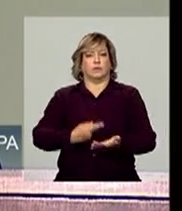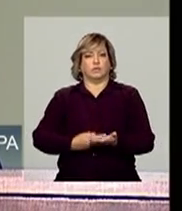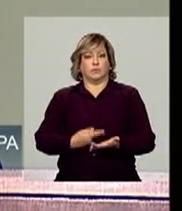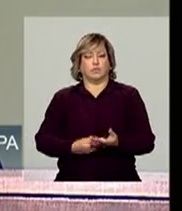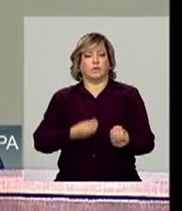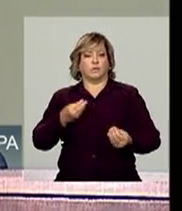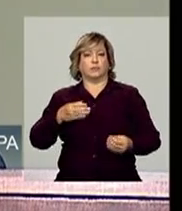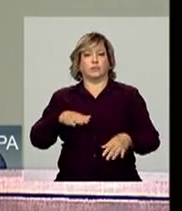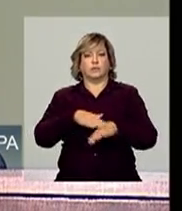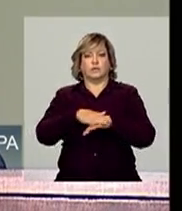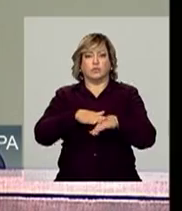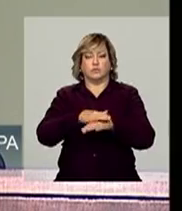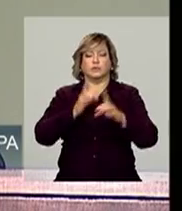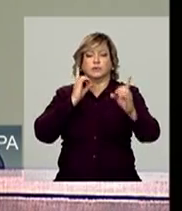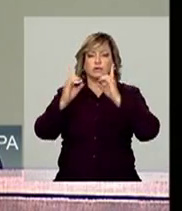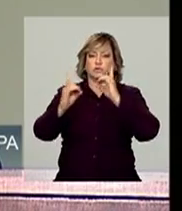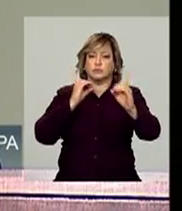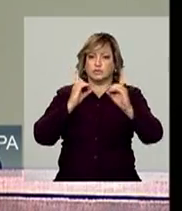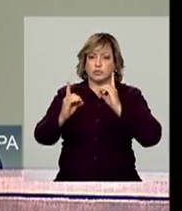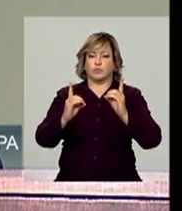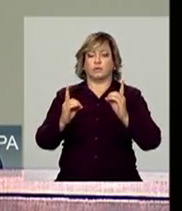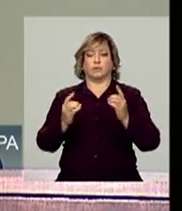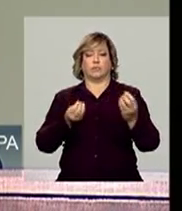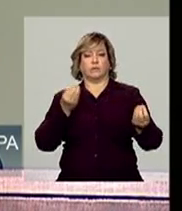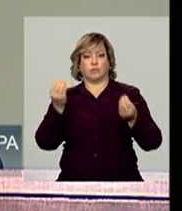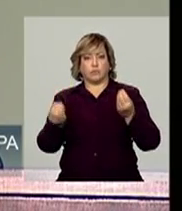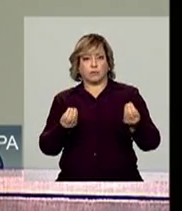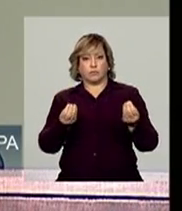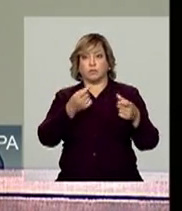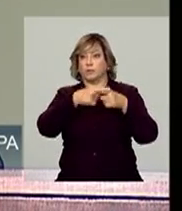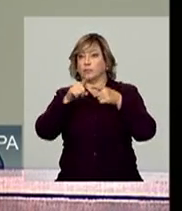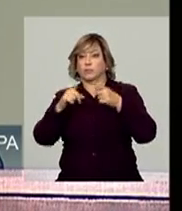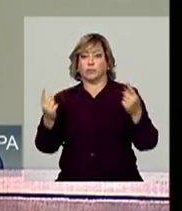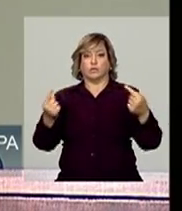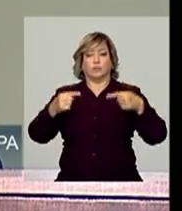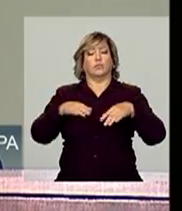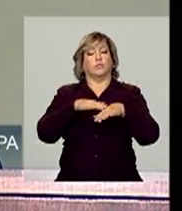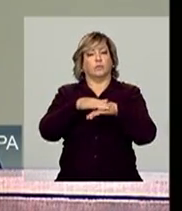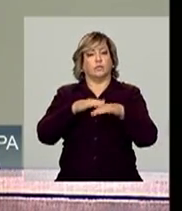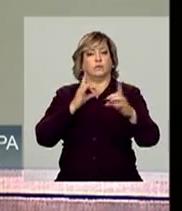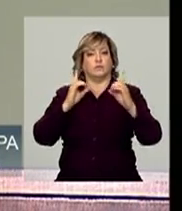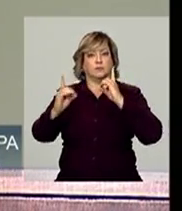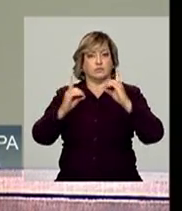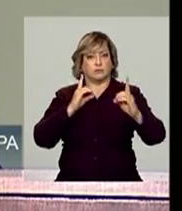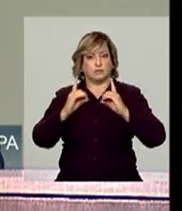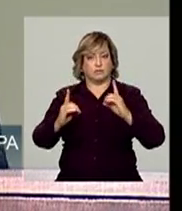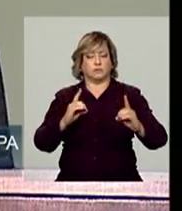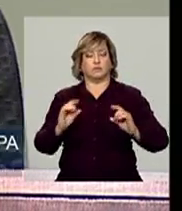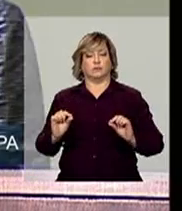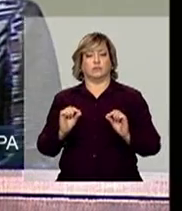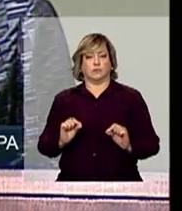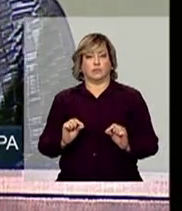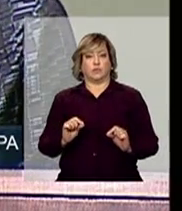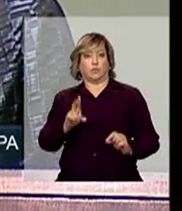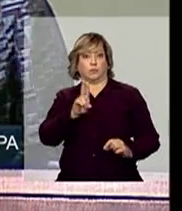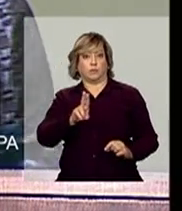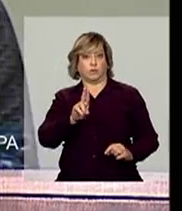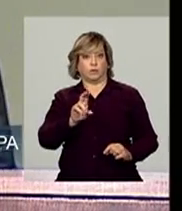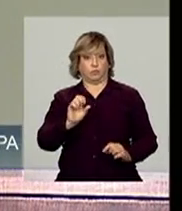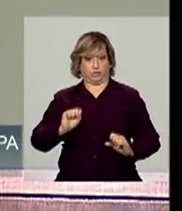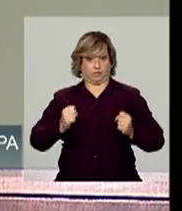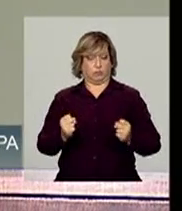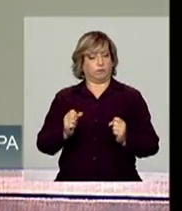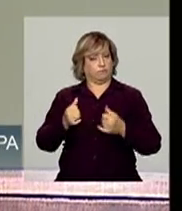o diálogo como forma de resolver contenciosos em oposição às tentações do uso da força.